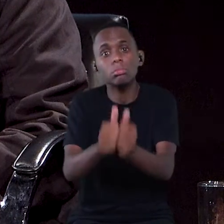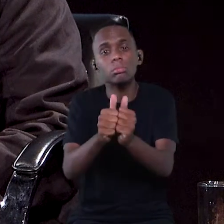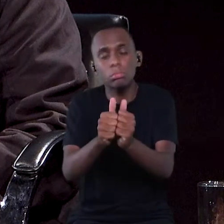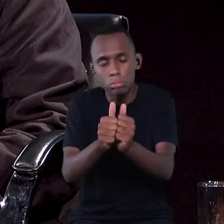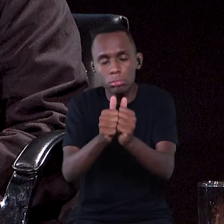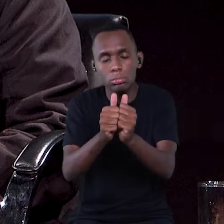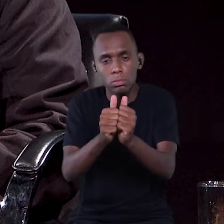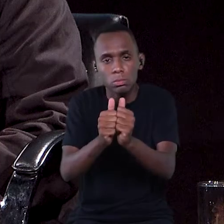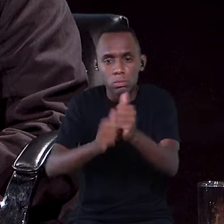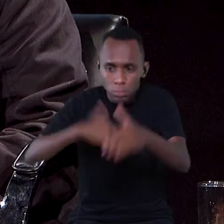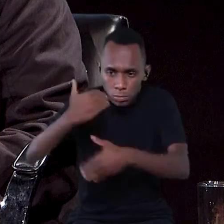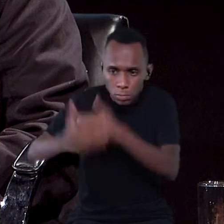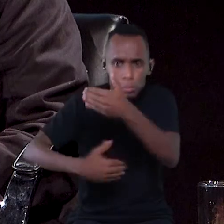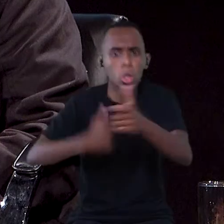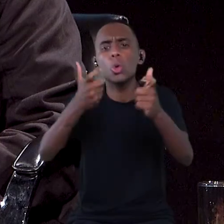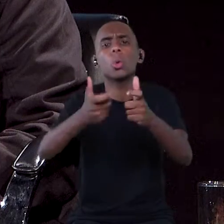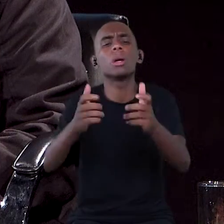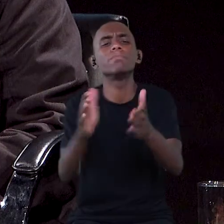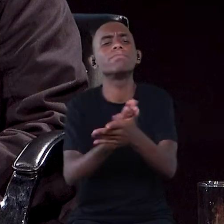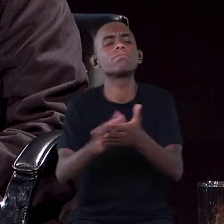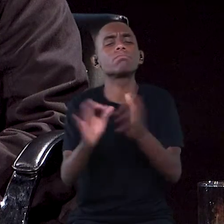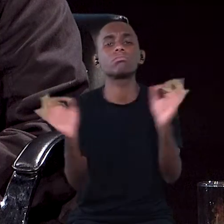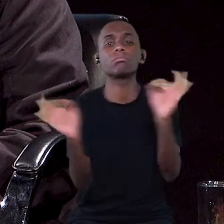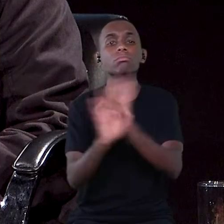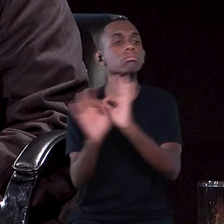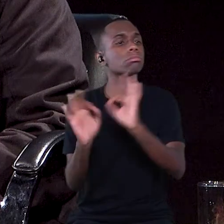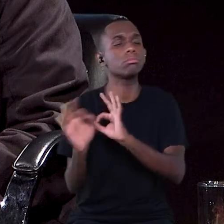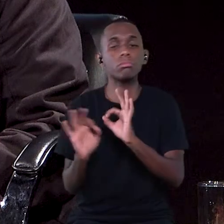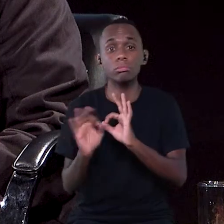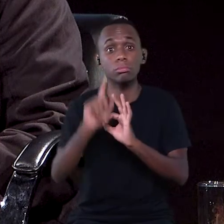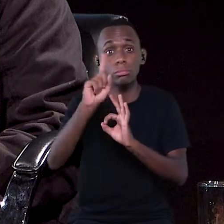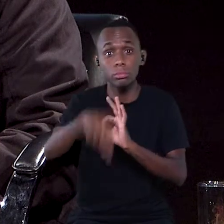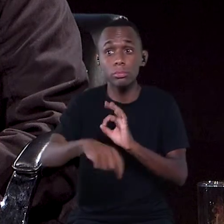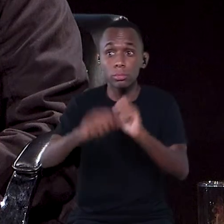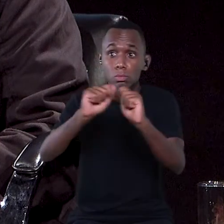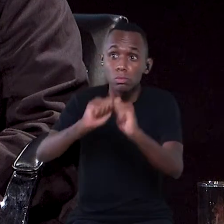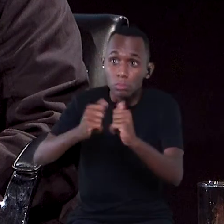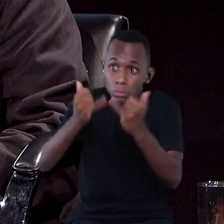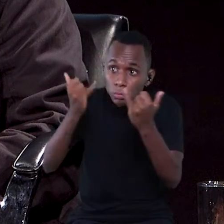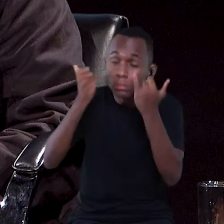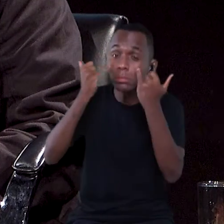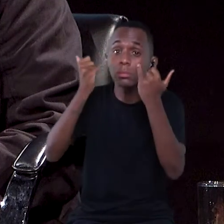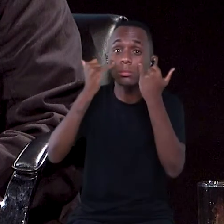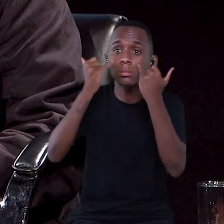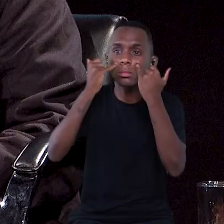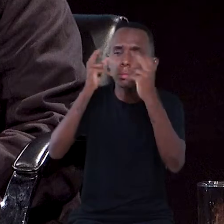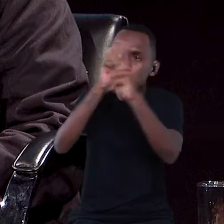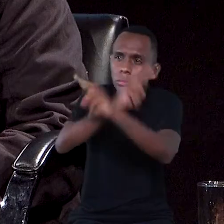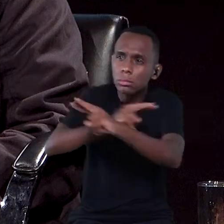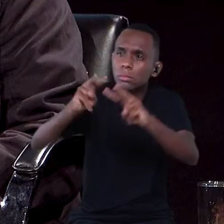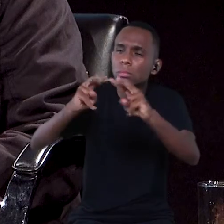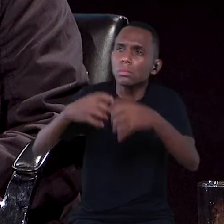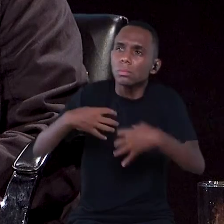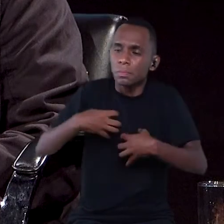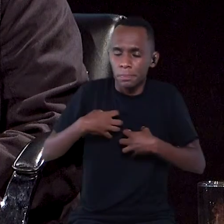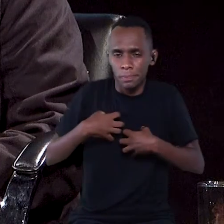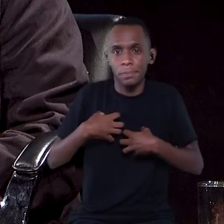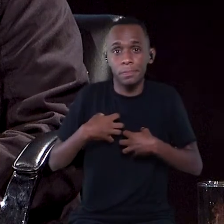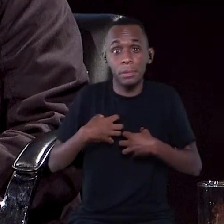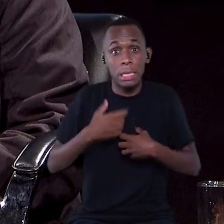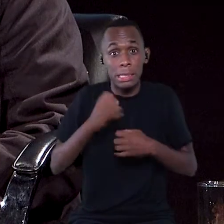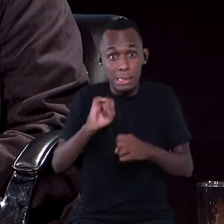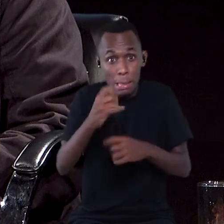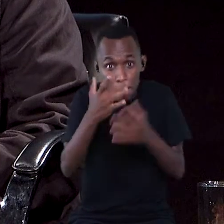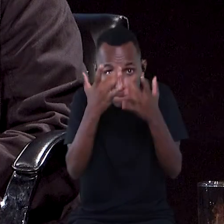lusco-fusco e agar, de lugar nenhum. Mas isso já é uma placa, um elogio aos olhos desamparados.